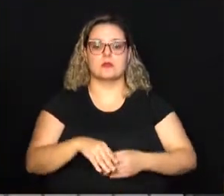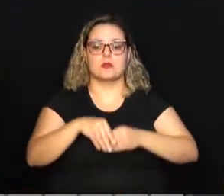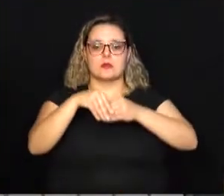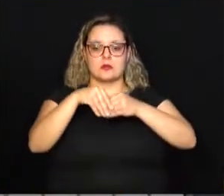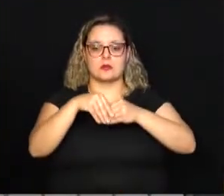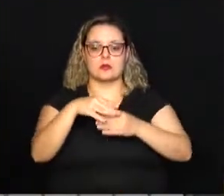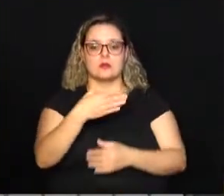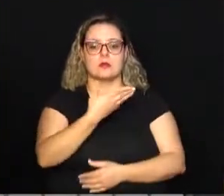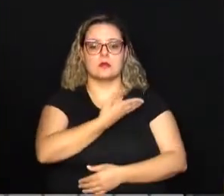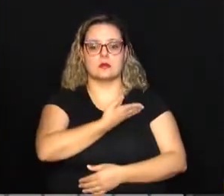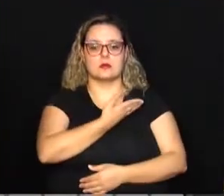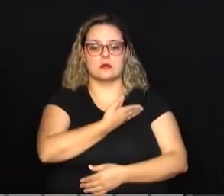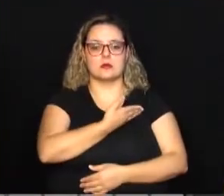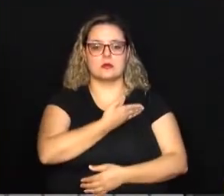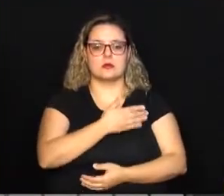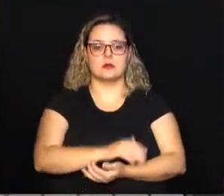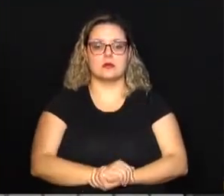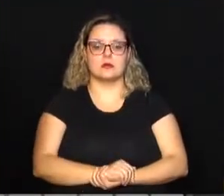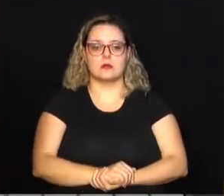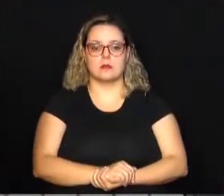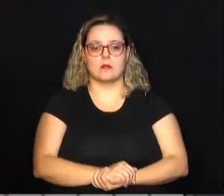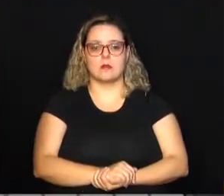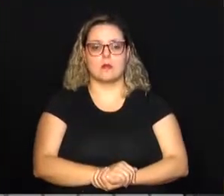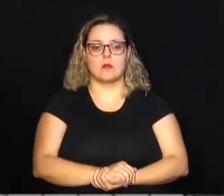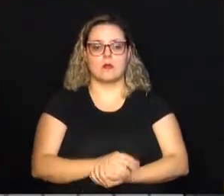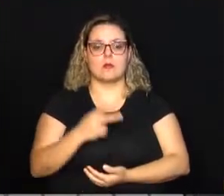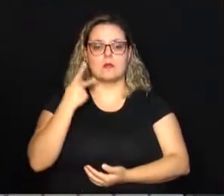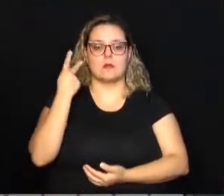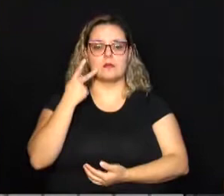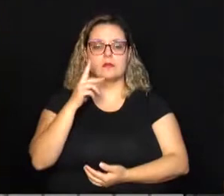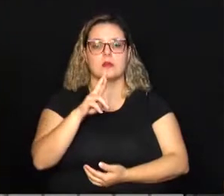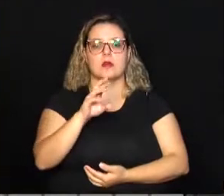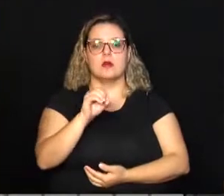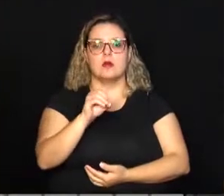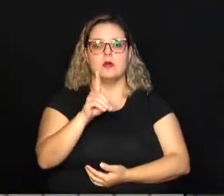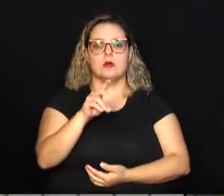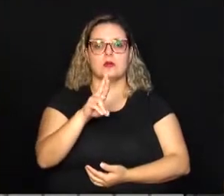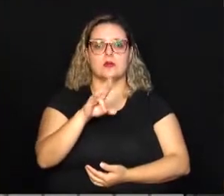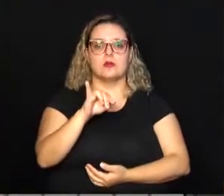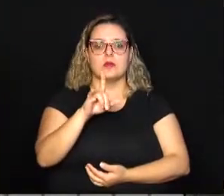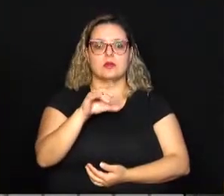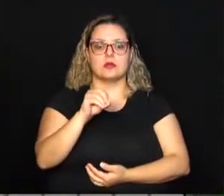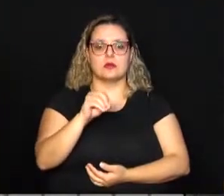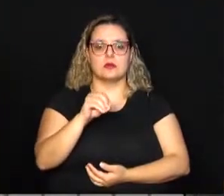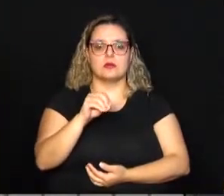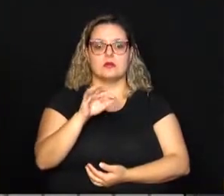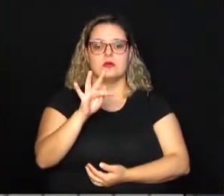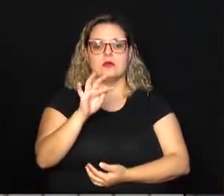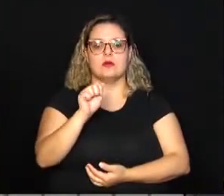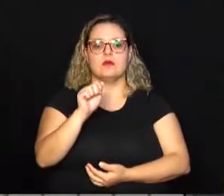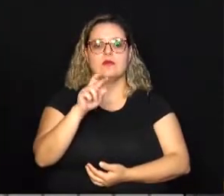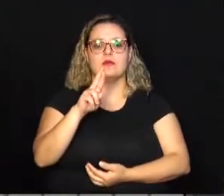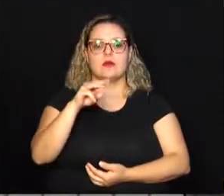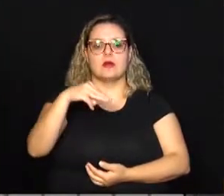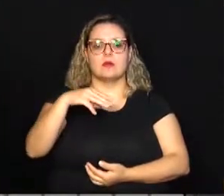amigo, querido amigo, vereador Rodrigo da Farmadic, importante a presença, vereador